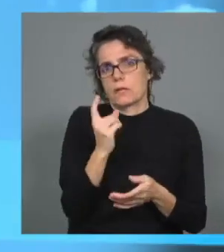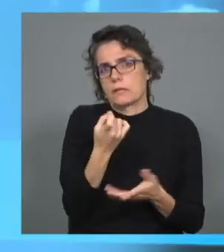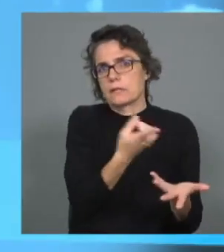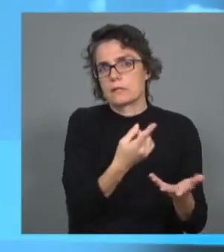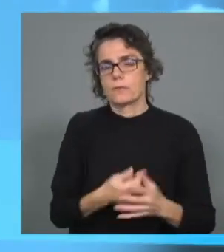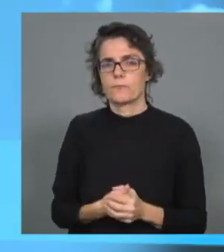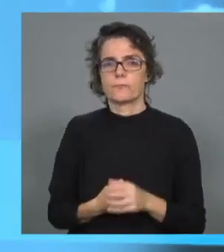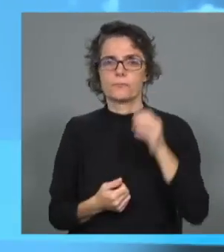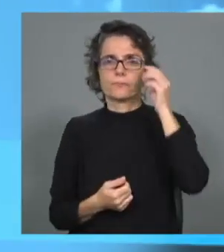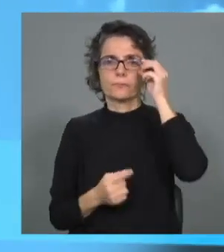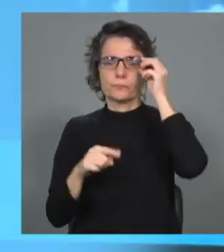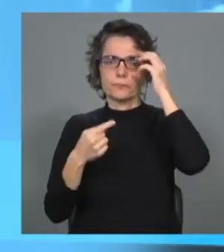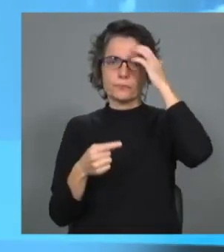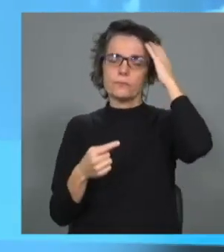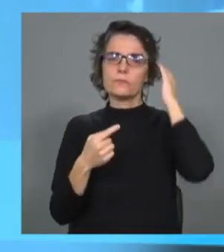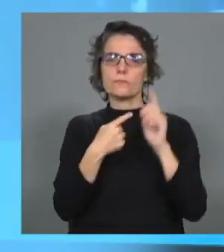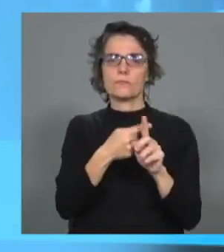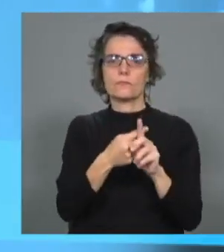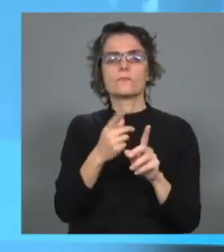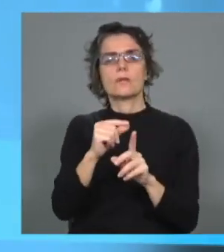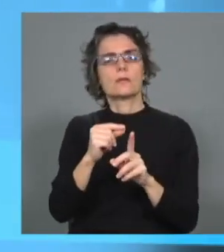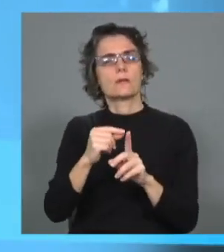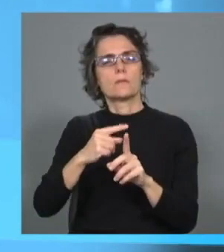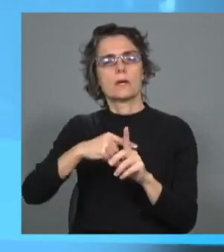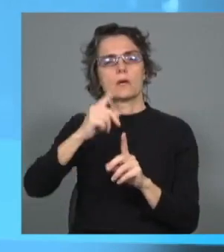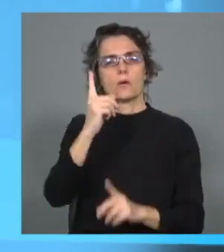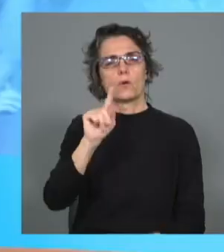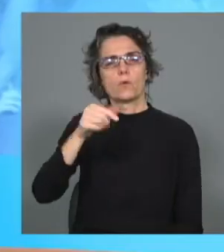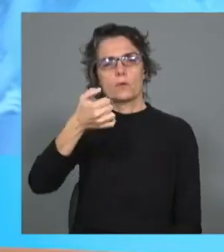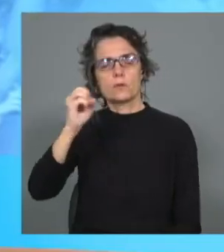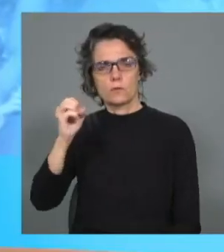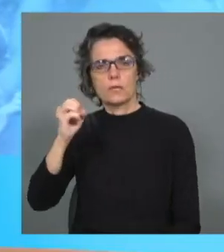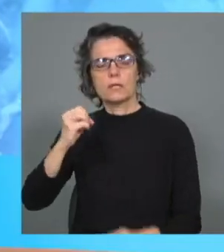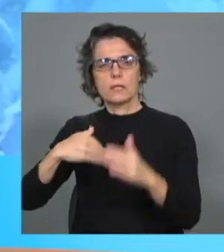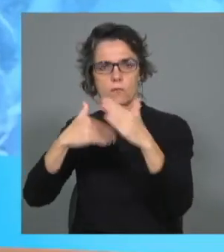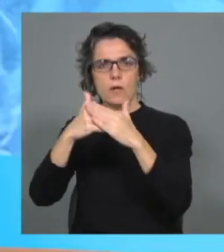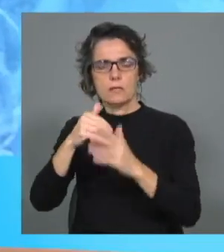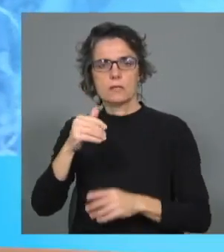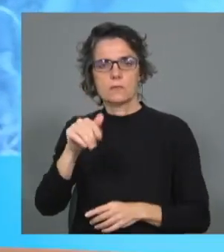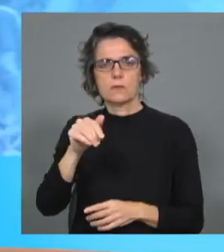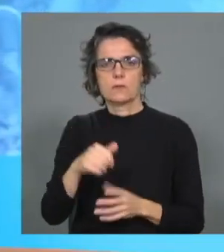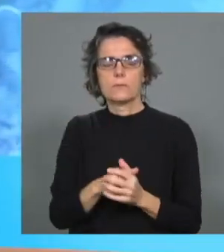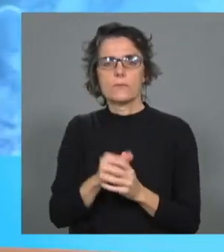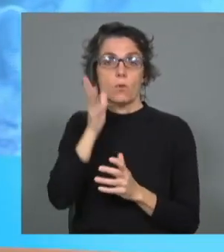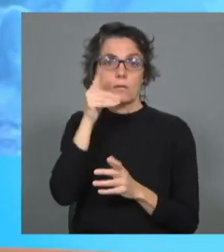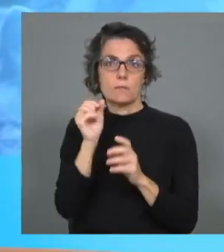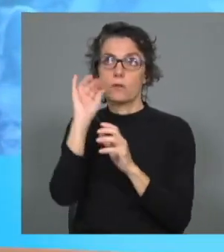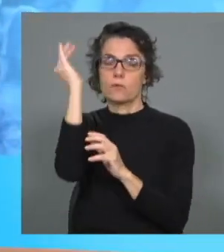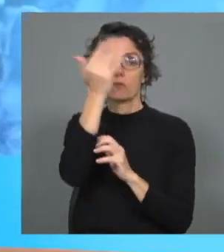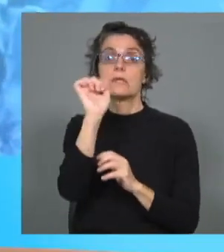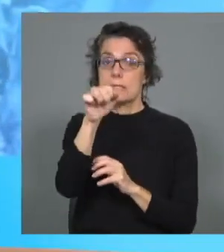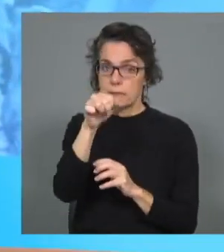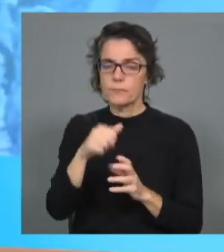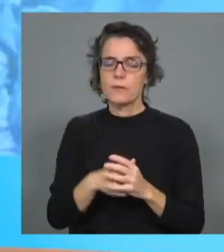positivo, esse limite máximo do aquecimento da atmosfera num 1,5 grau, teve em causa também, não é? Sim.